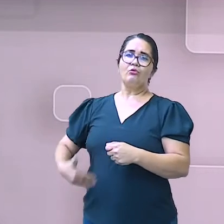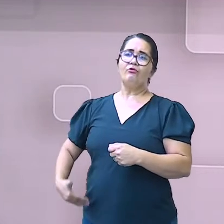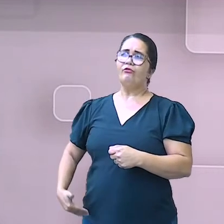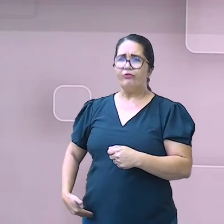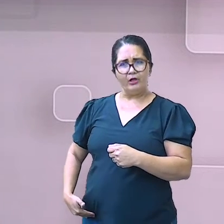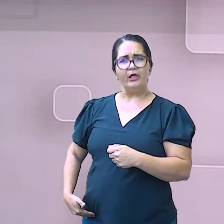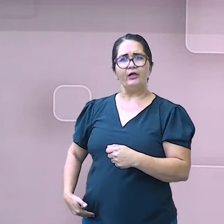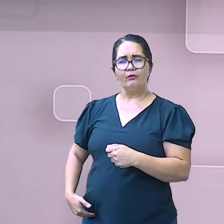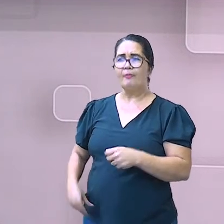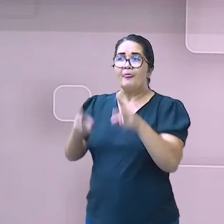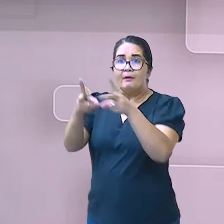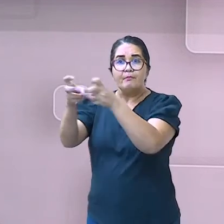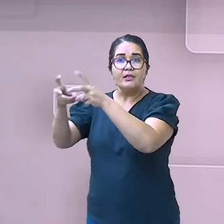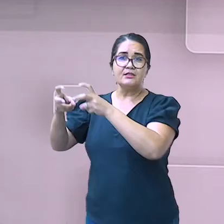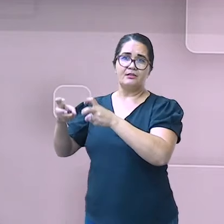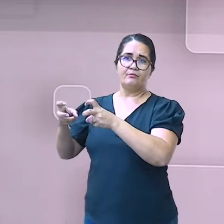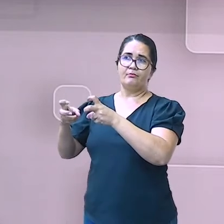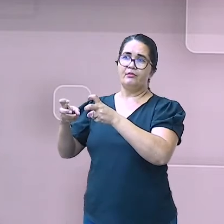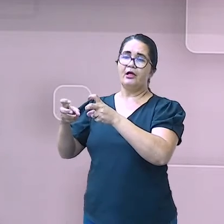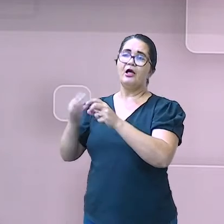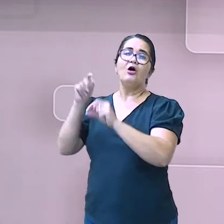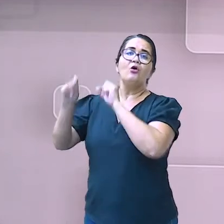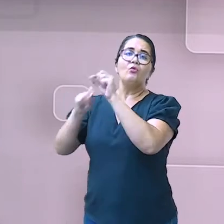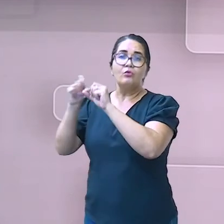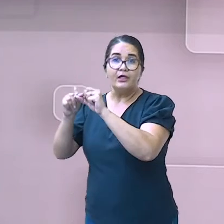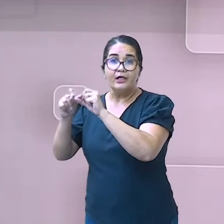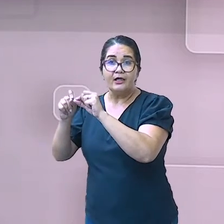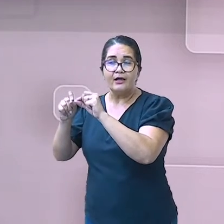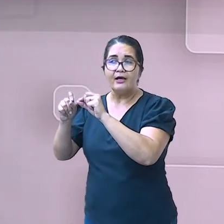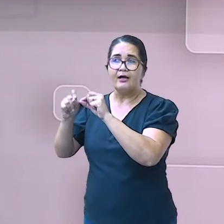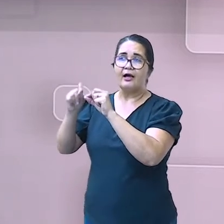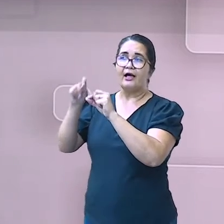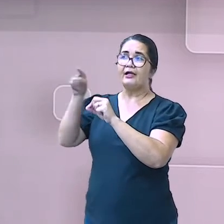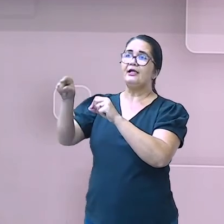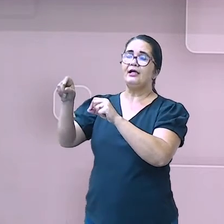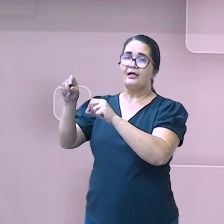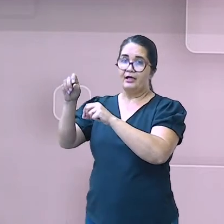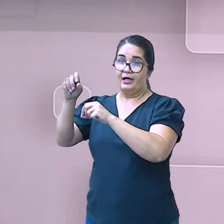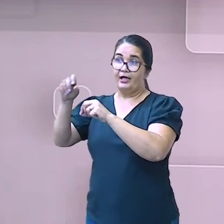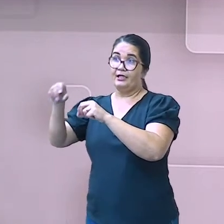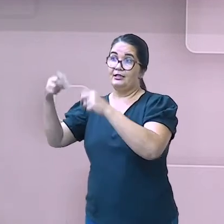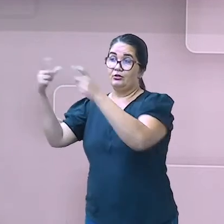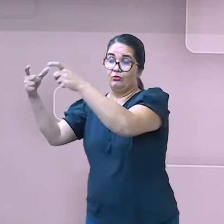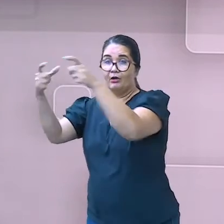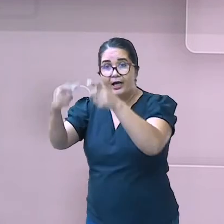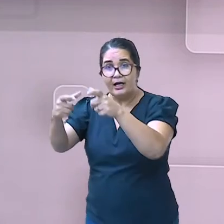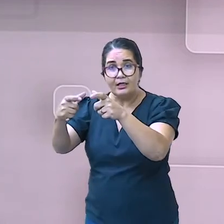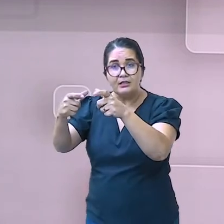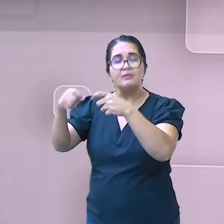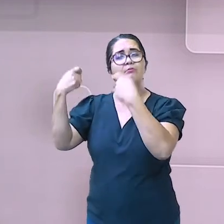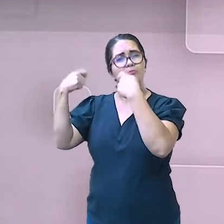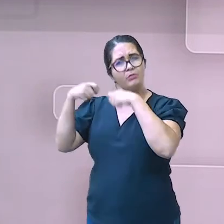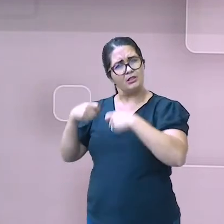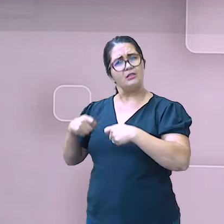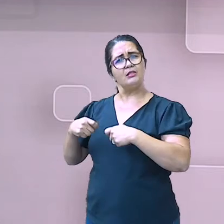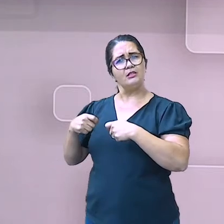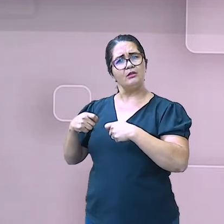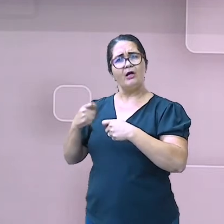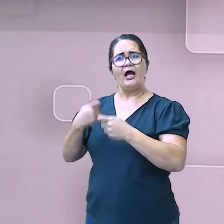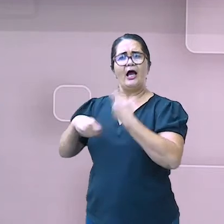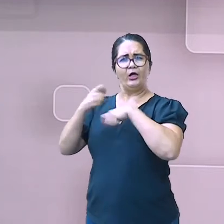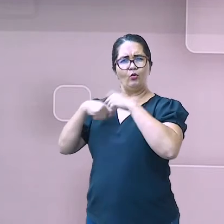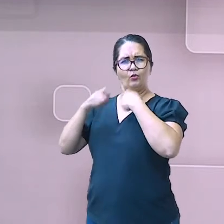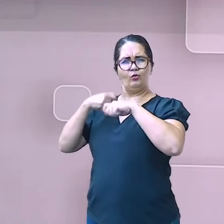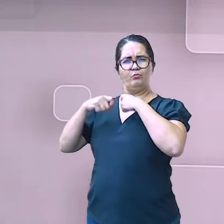e nas leis criadas para esses locais específicos. E quais foram